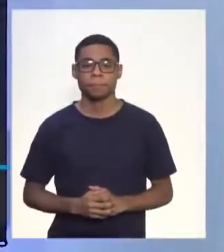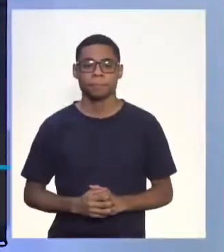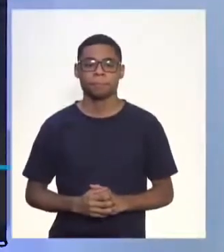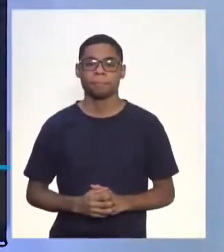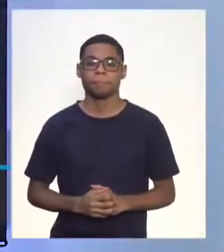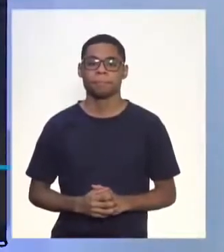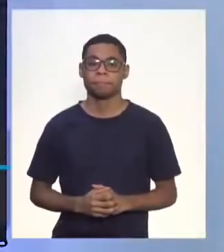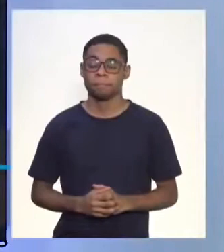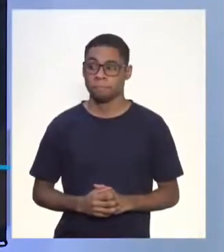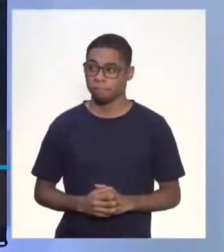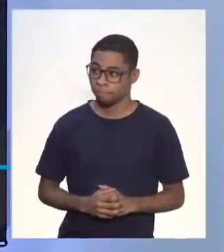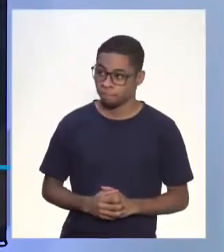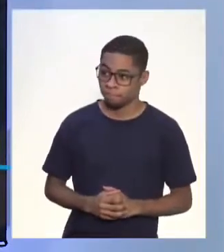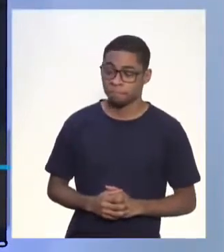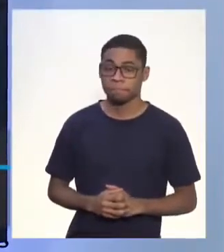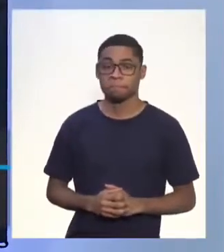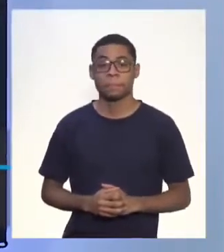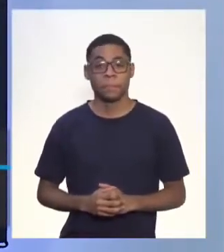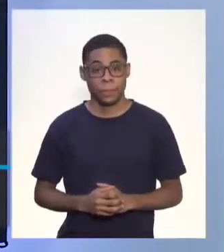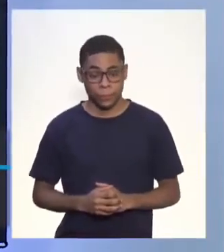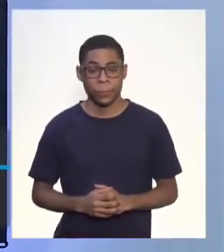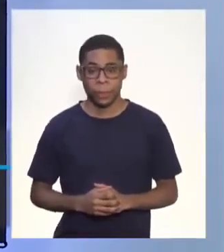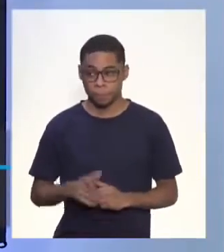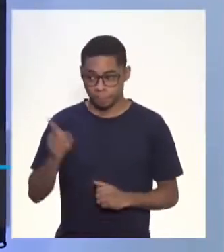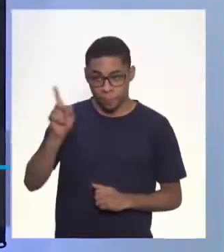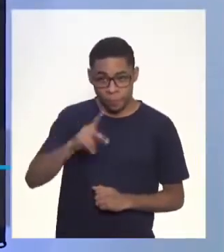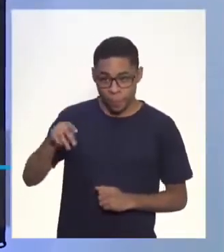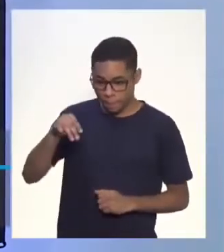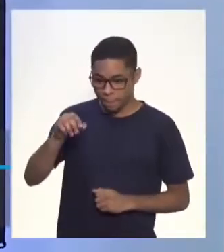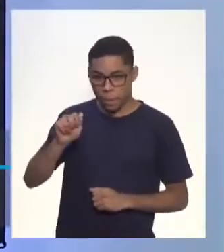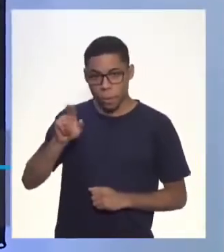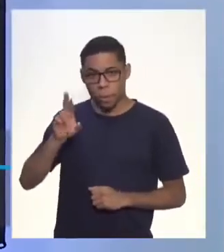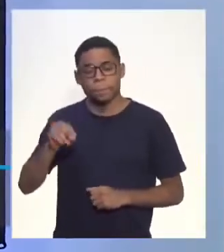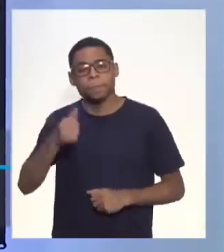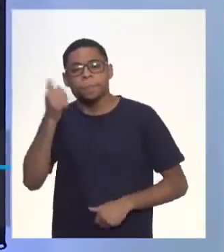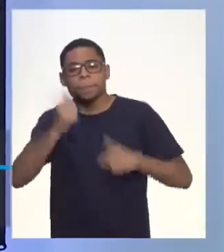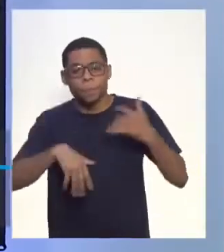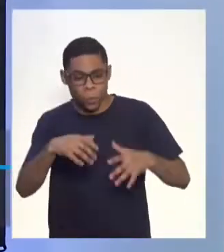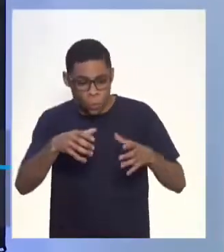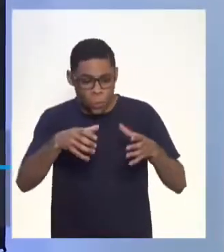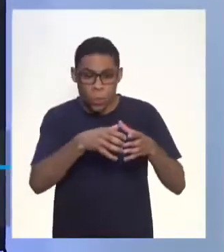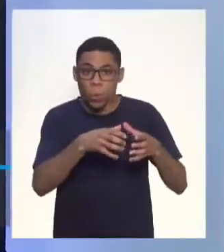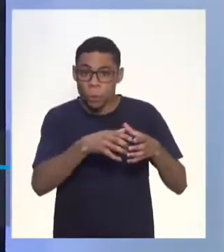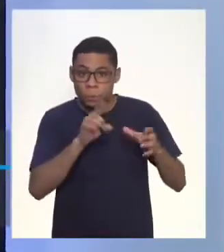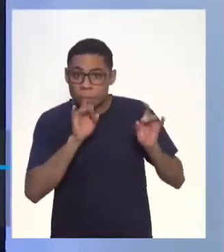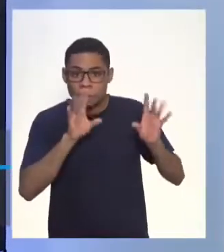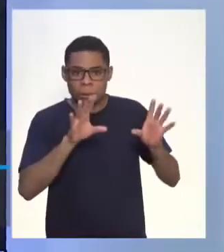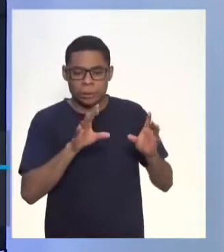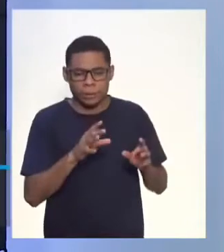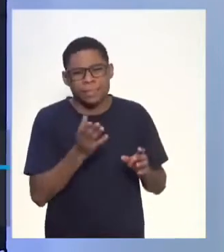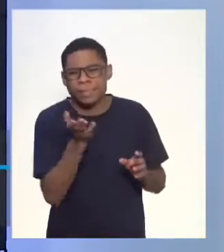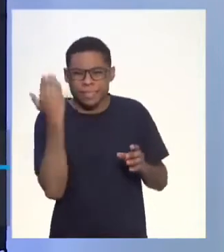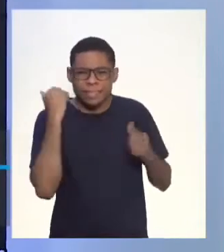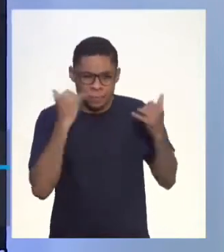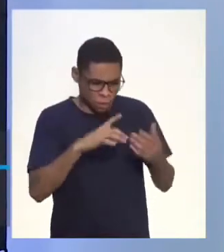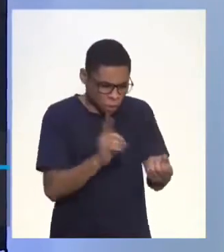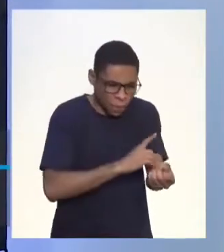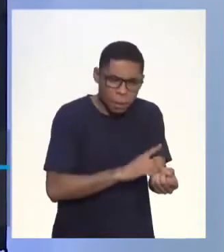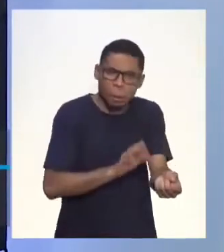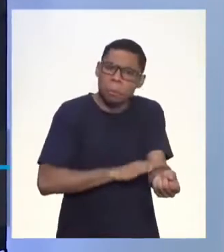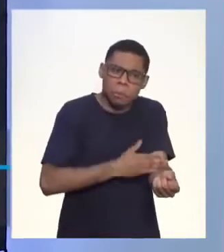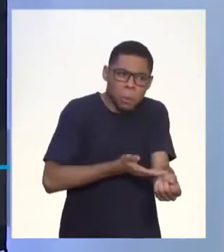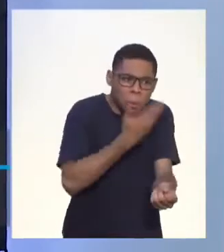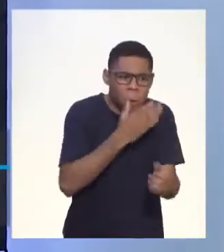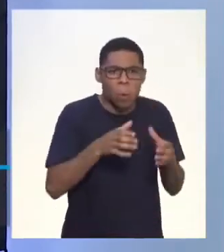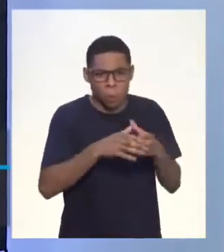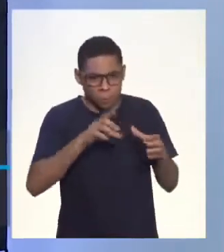Bom, aí nós temos o áudio do professor que fala de um grupo específico. Será que esse grupo realmente é do grupo